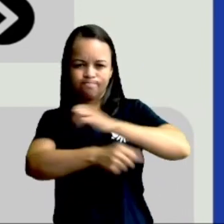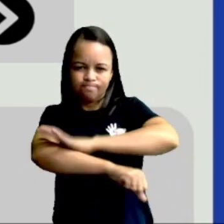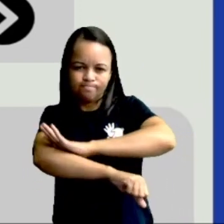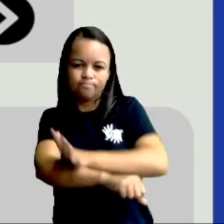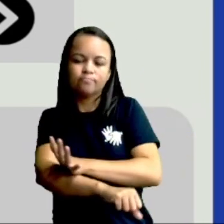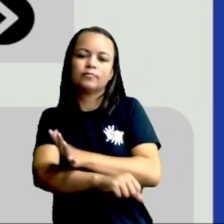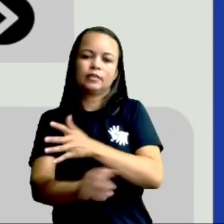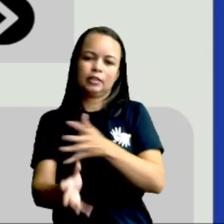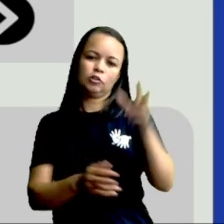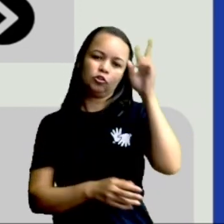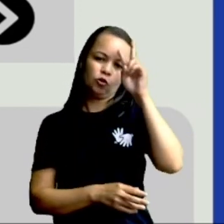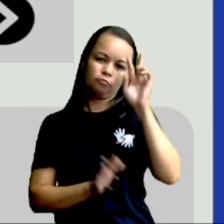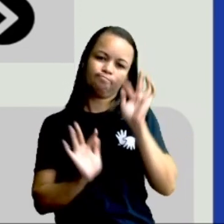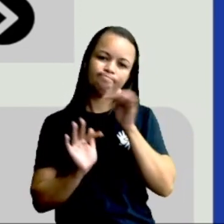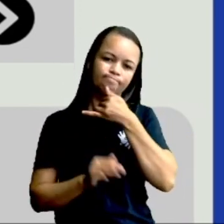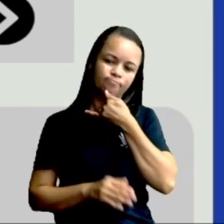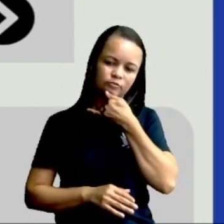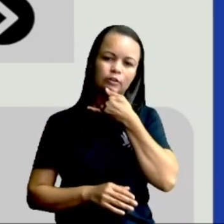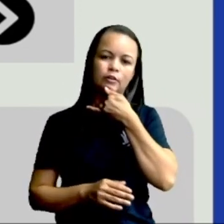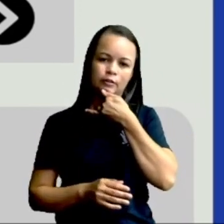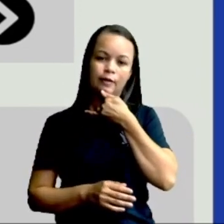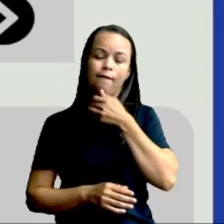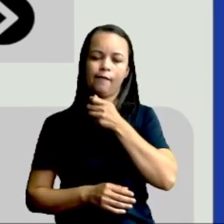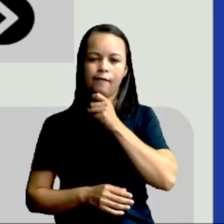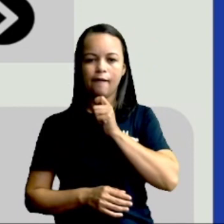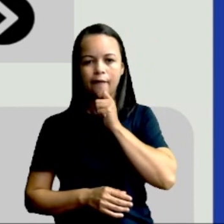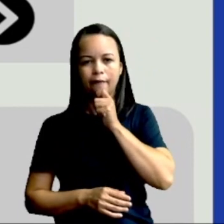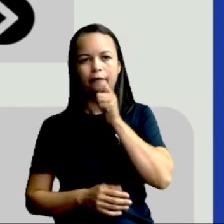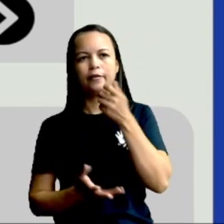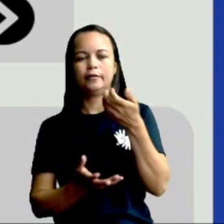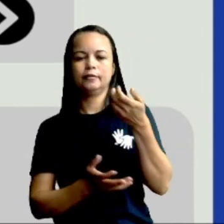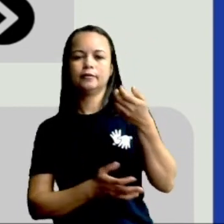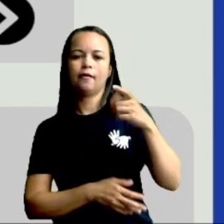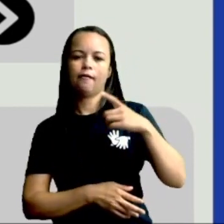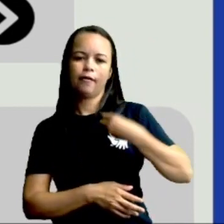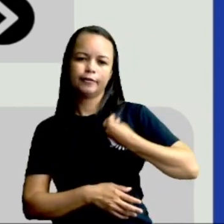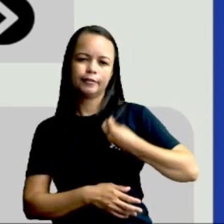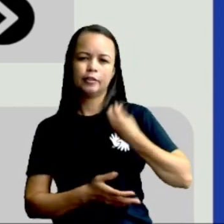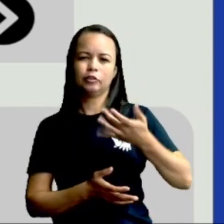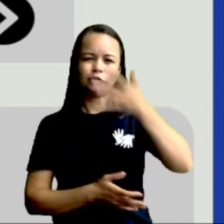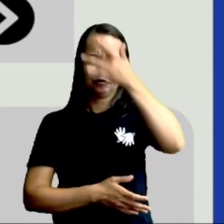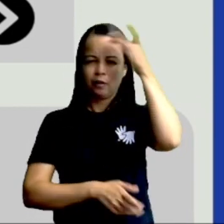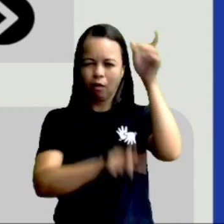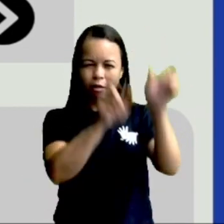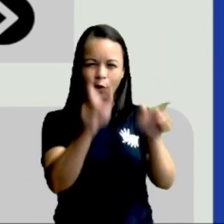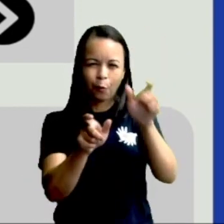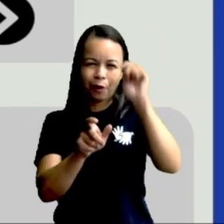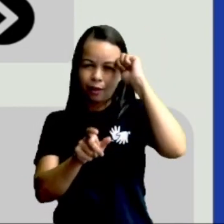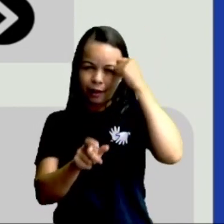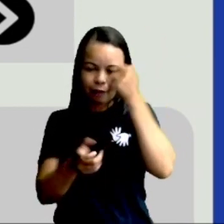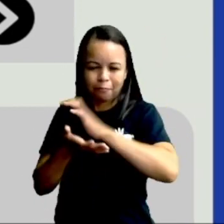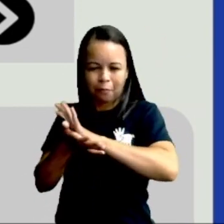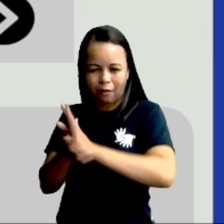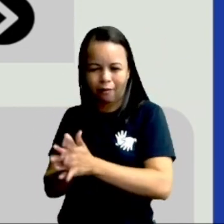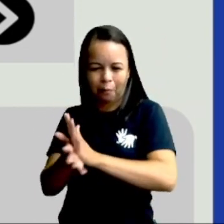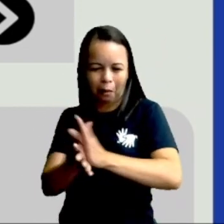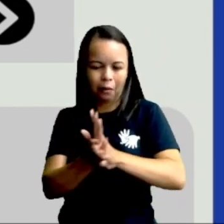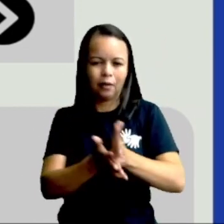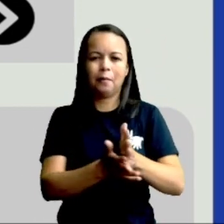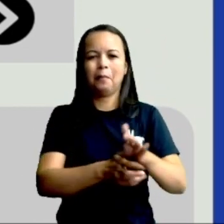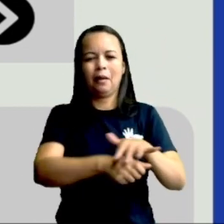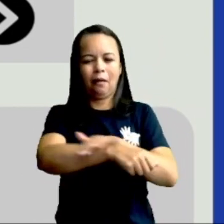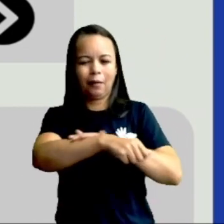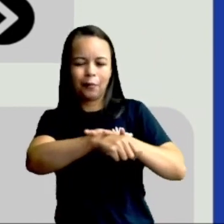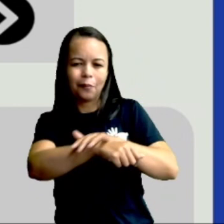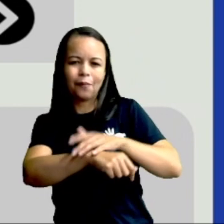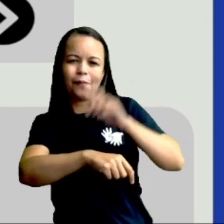né, ele, infelizmente, ainda existe, né, pessoas ainda são discriminadas pela cor,